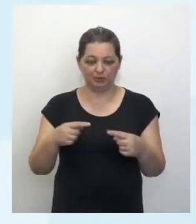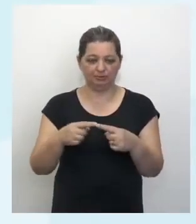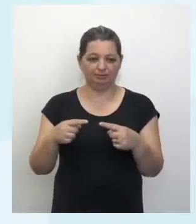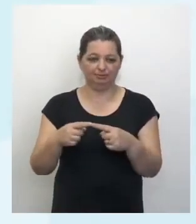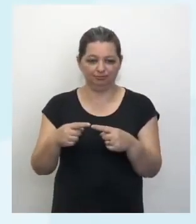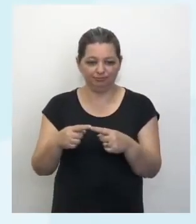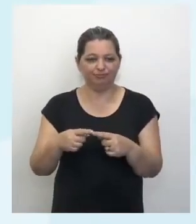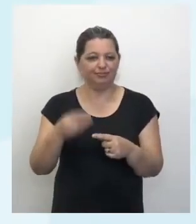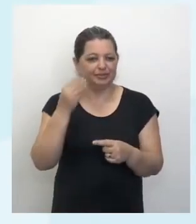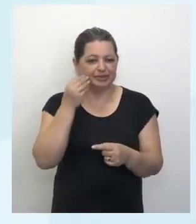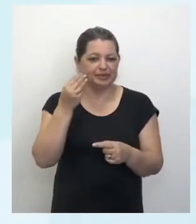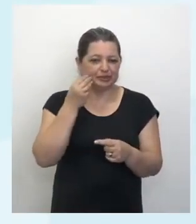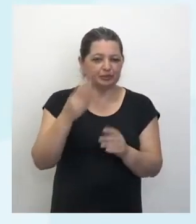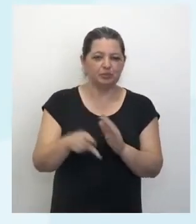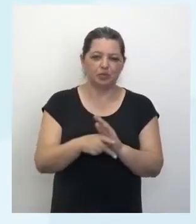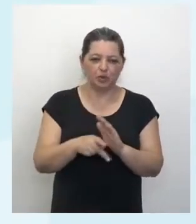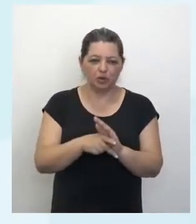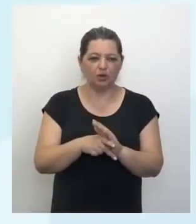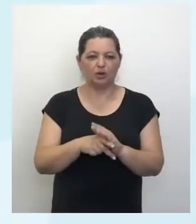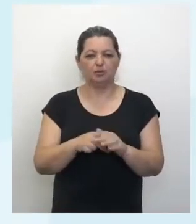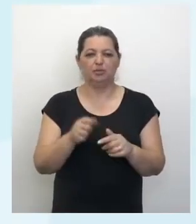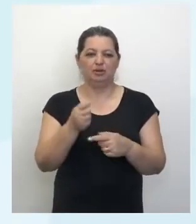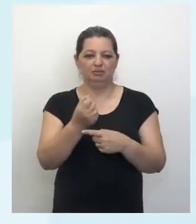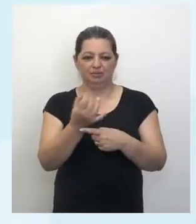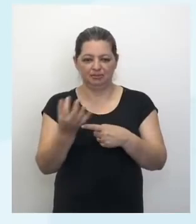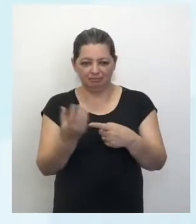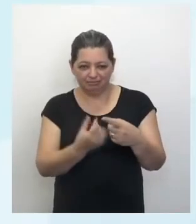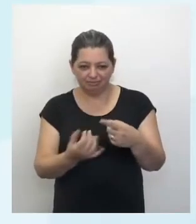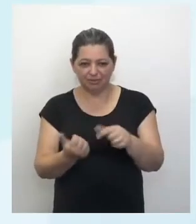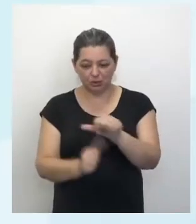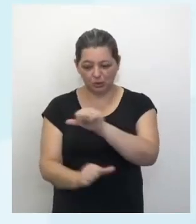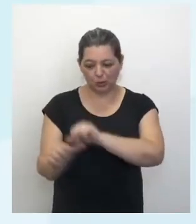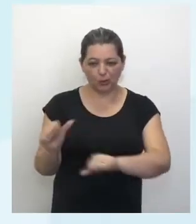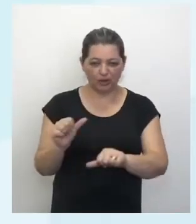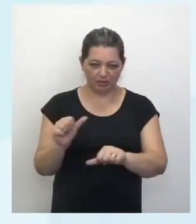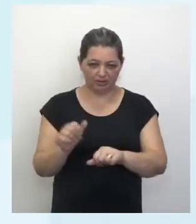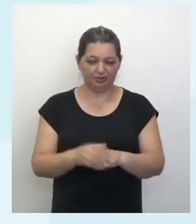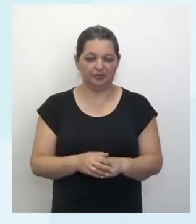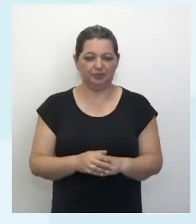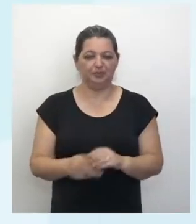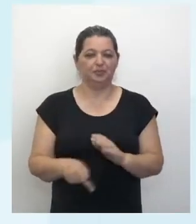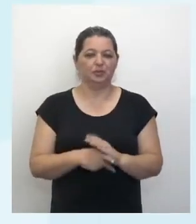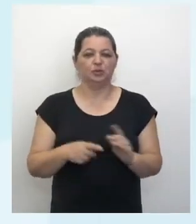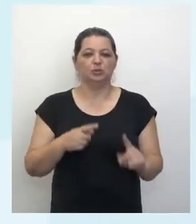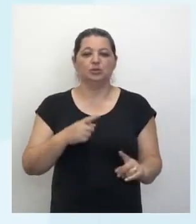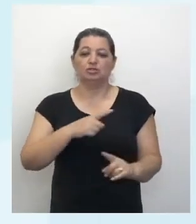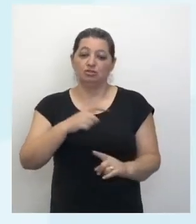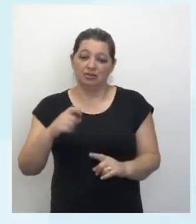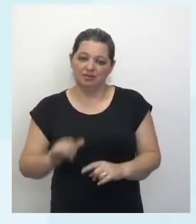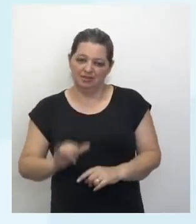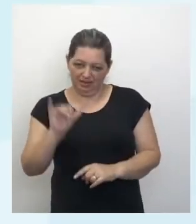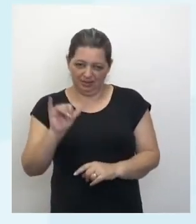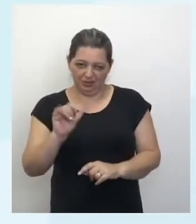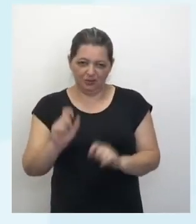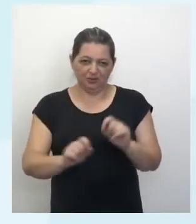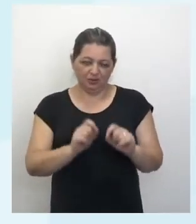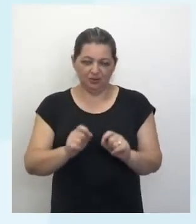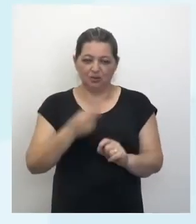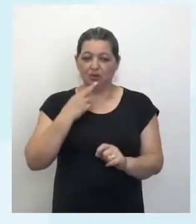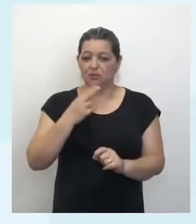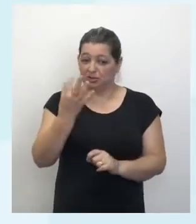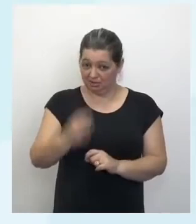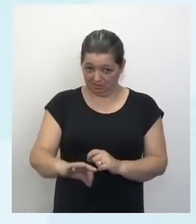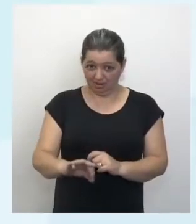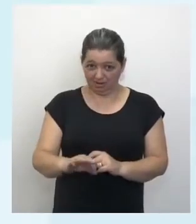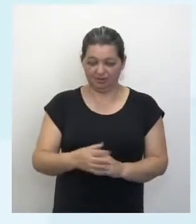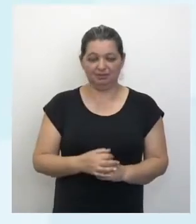1 por 1 lá na função, né? Trocando os parzinhos aqui, né, no valor do x e do y, para ver qual sentença é verdadeira. E